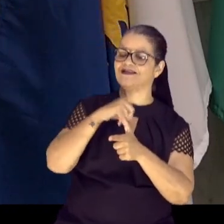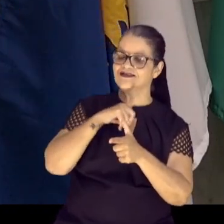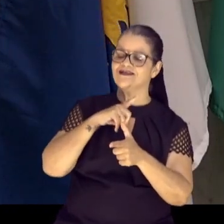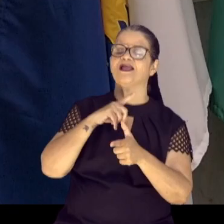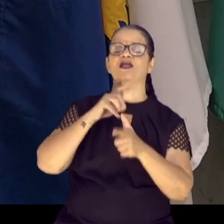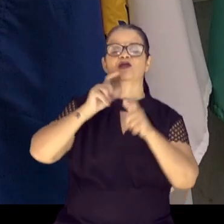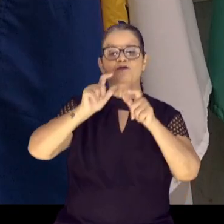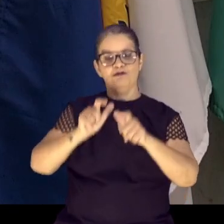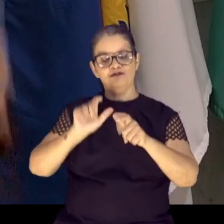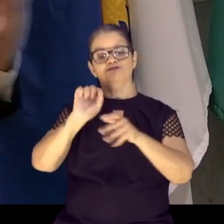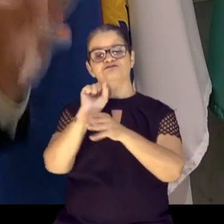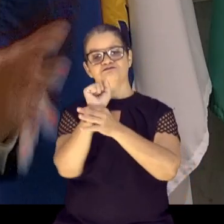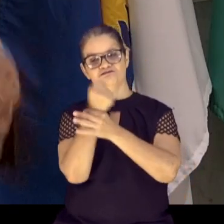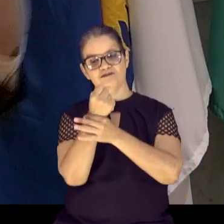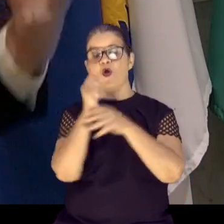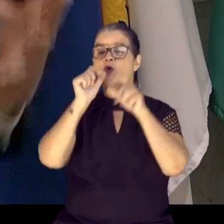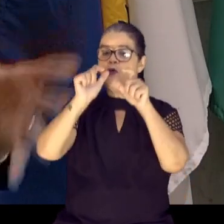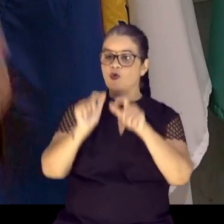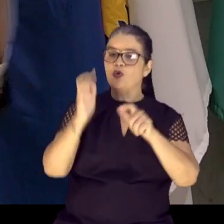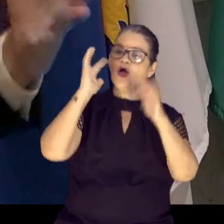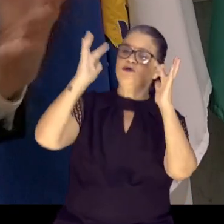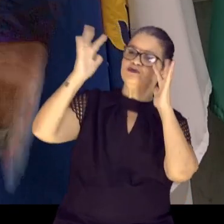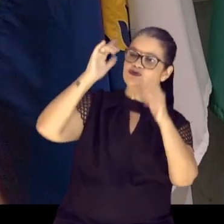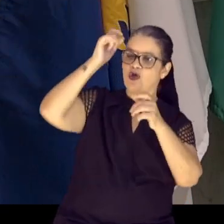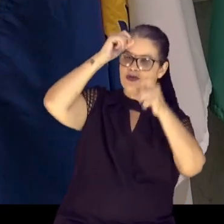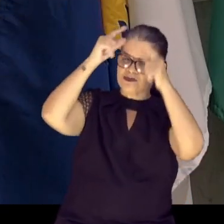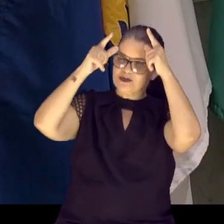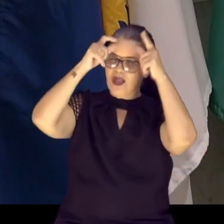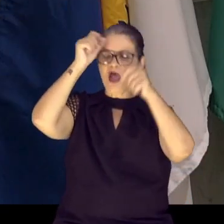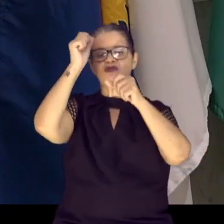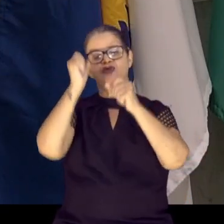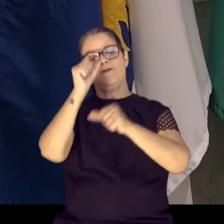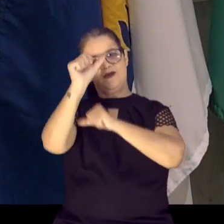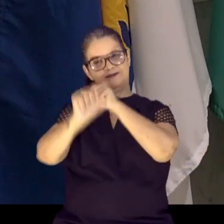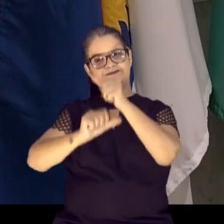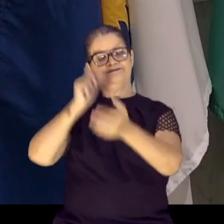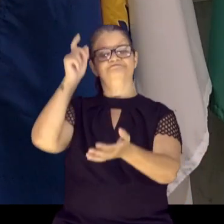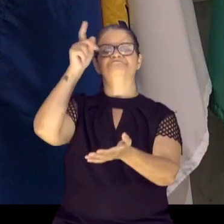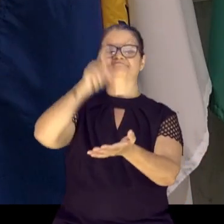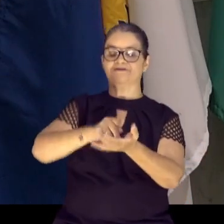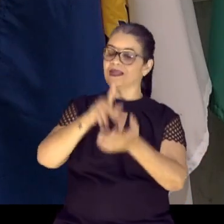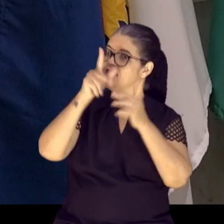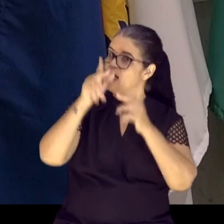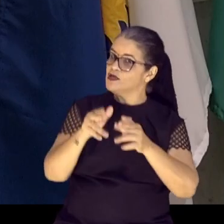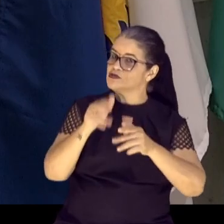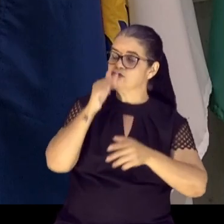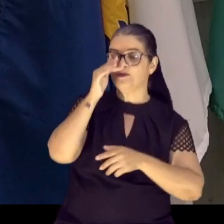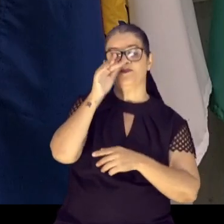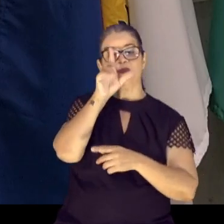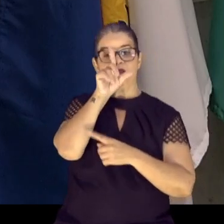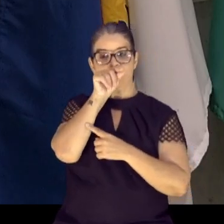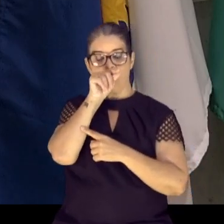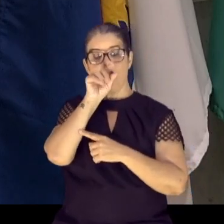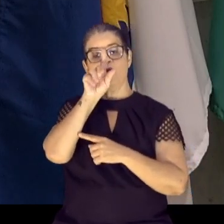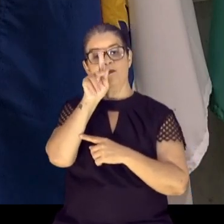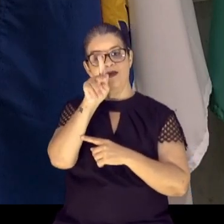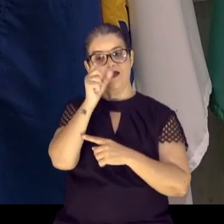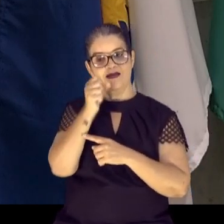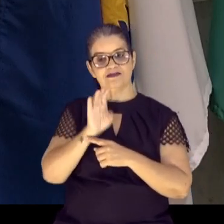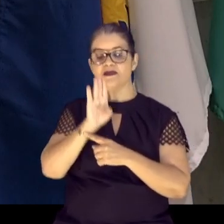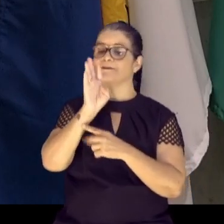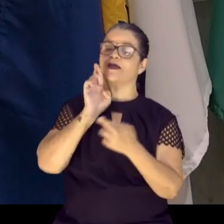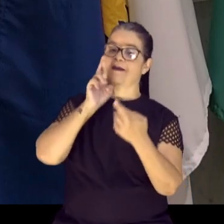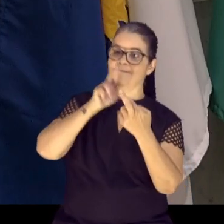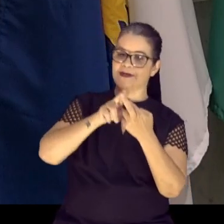seguro, um lugar onde o sonho e o ideal podem florescer. E é isso que a pomba do PSB representa, e